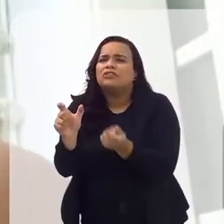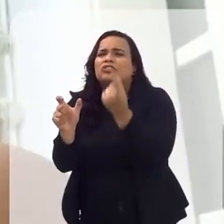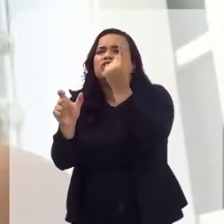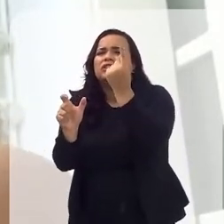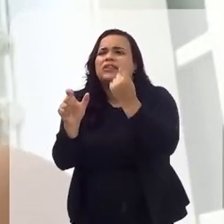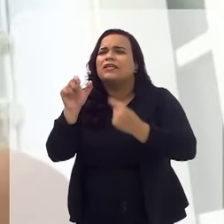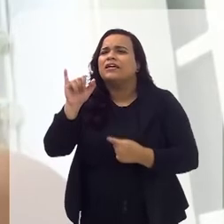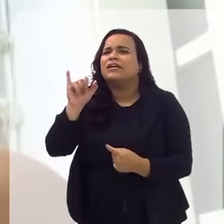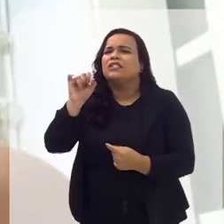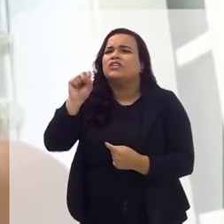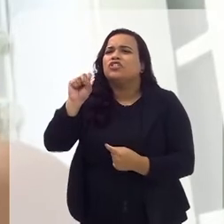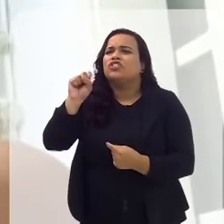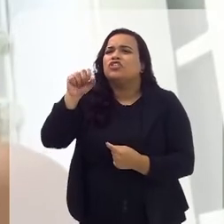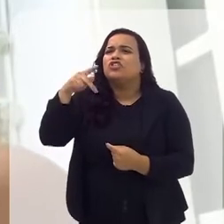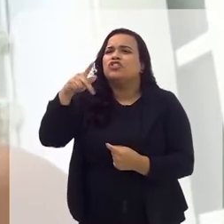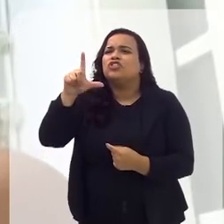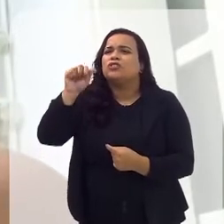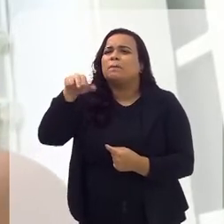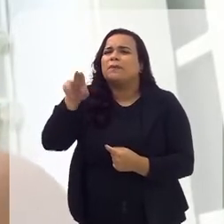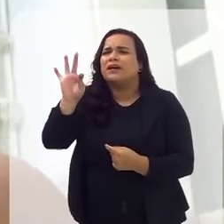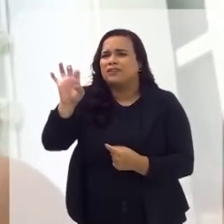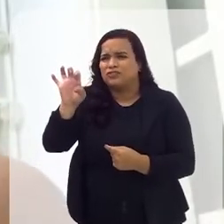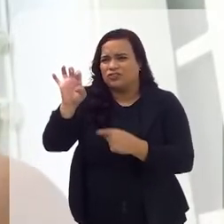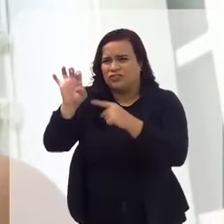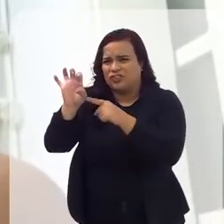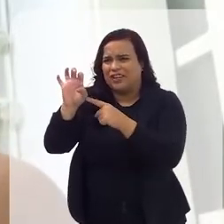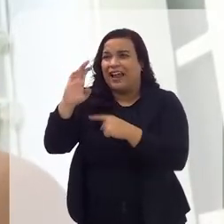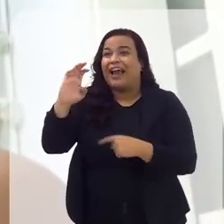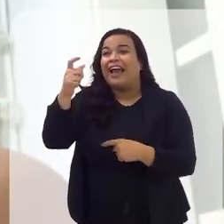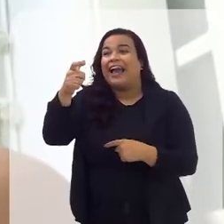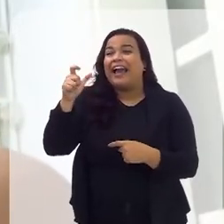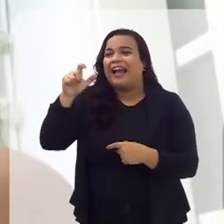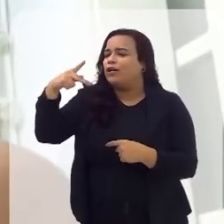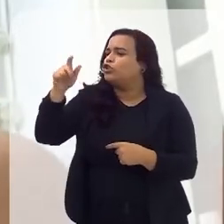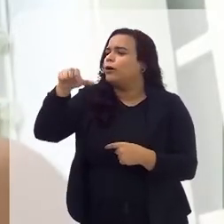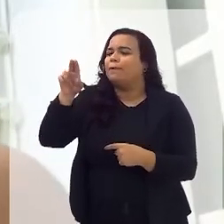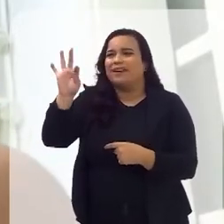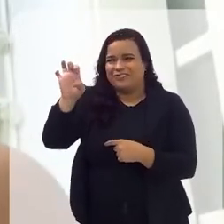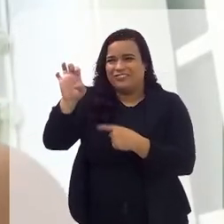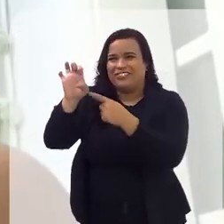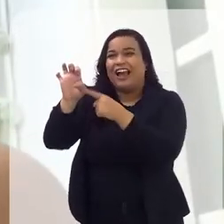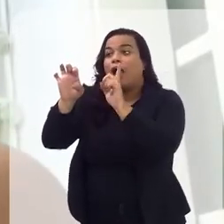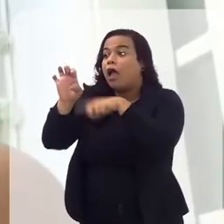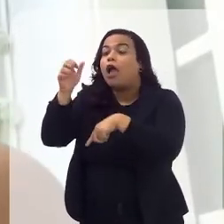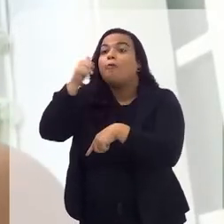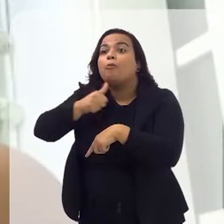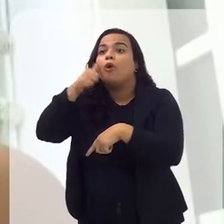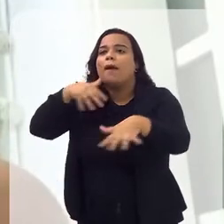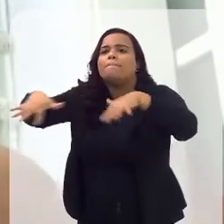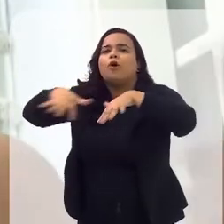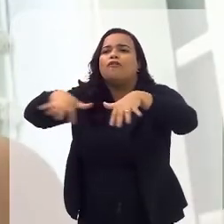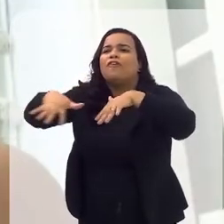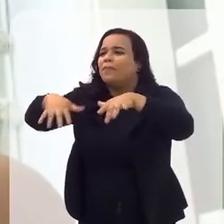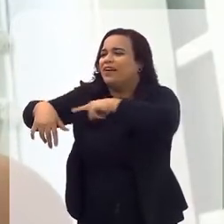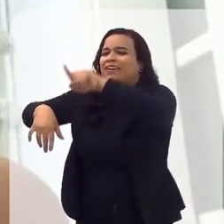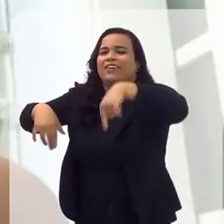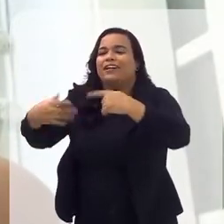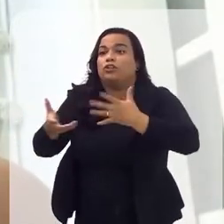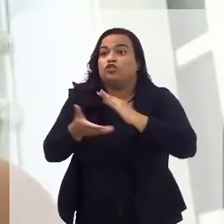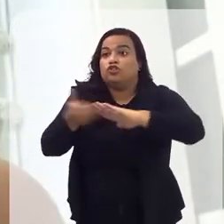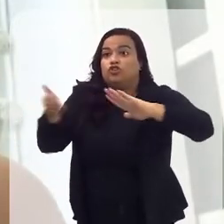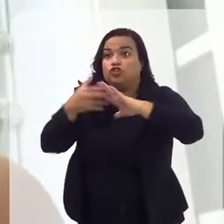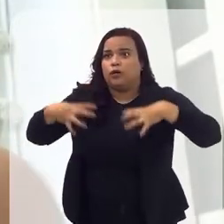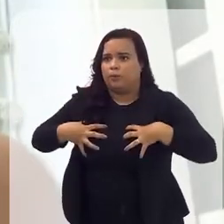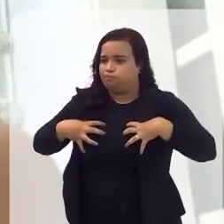até então, eu entendi que era um movimento de mulheres que estavam fazendo, retirando o implante de silicone por uma maior aceitação do